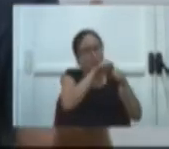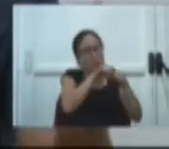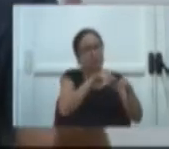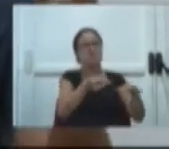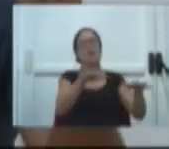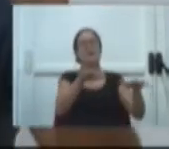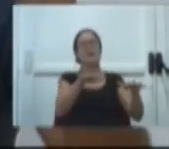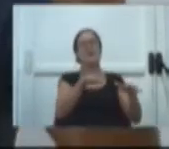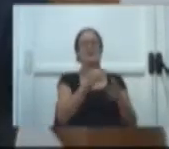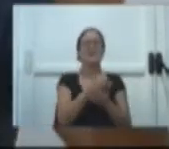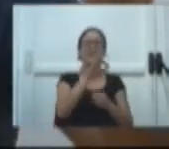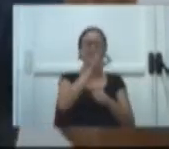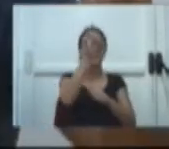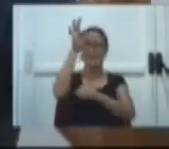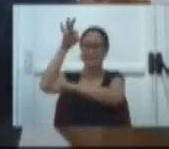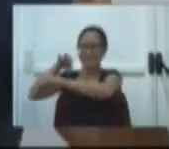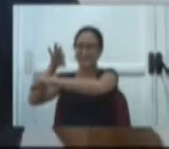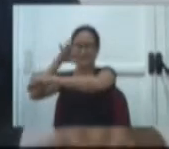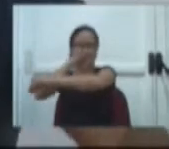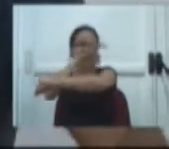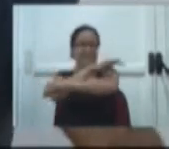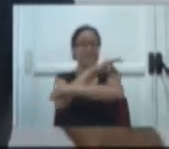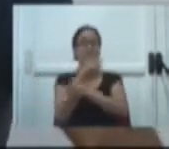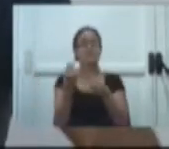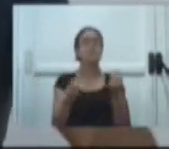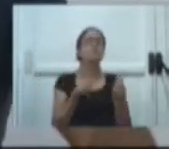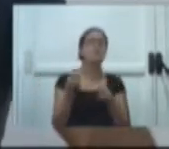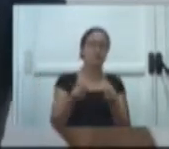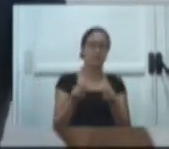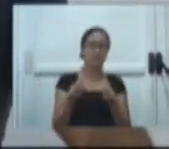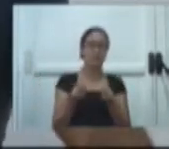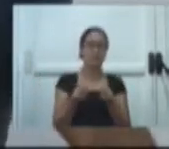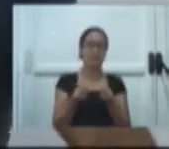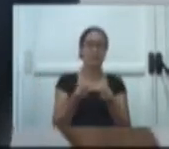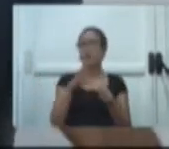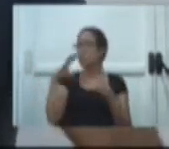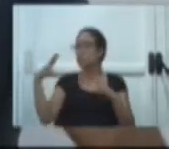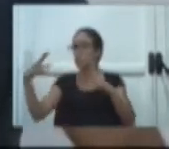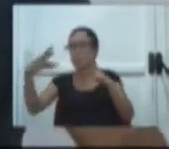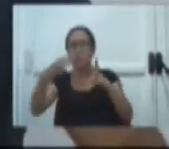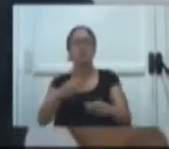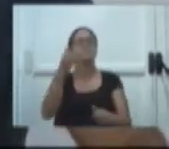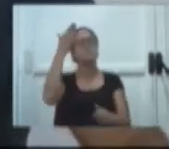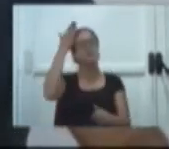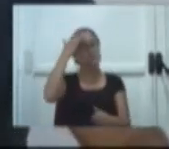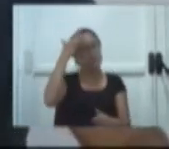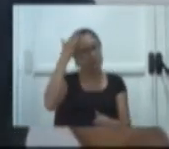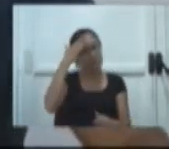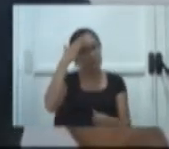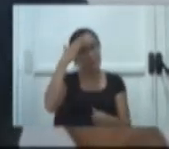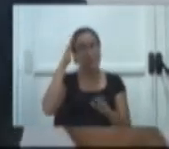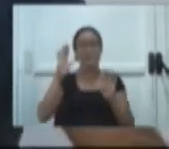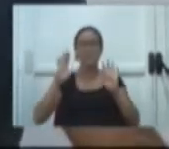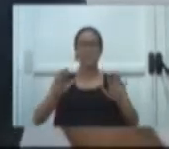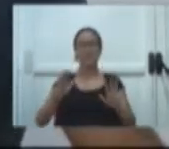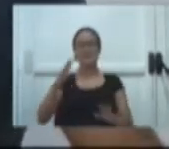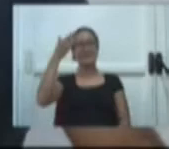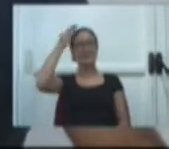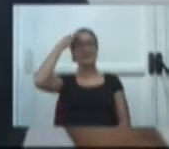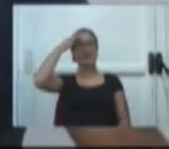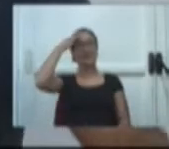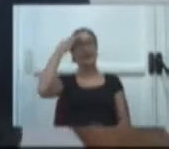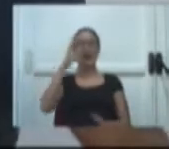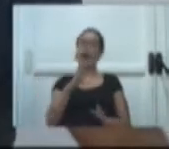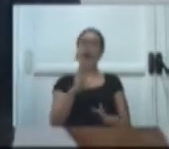sabe. Falta transferir o conhecimento teórico para a prática. E